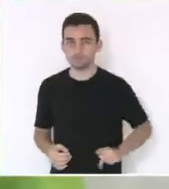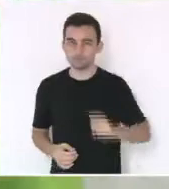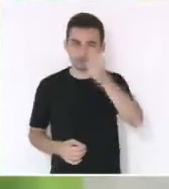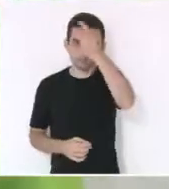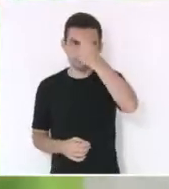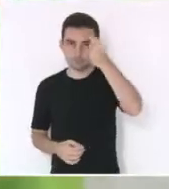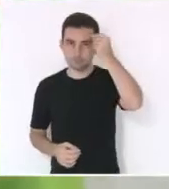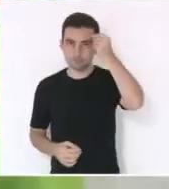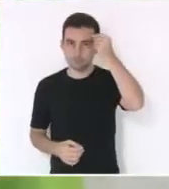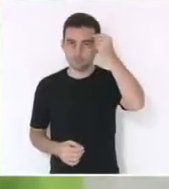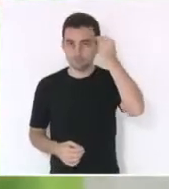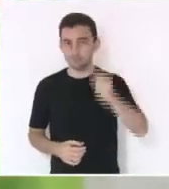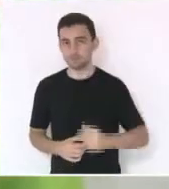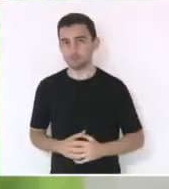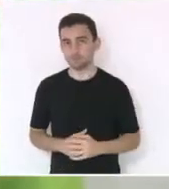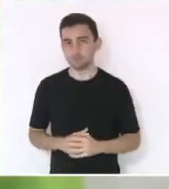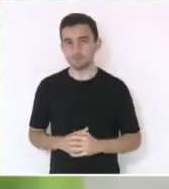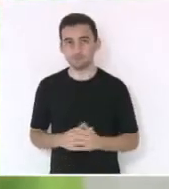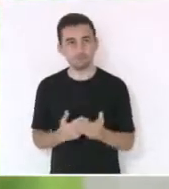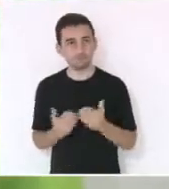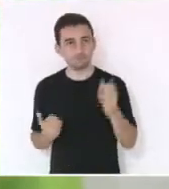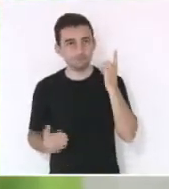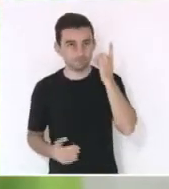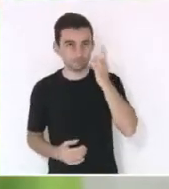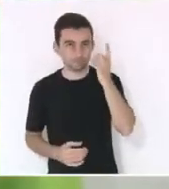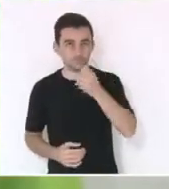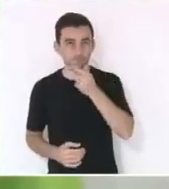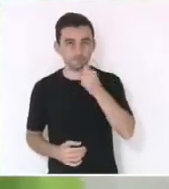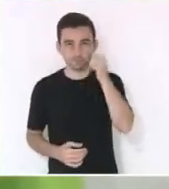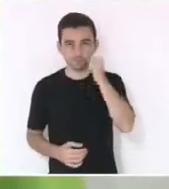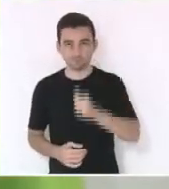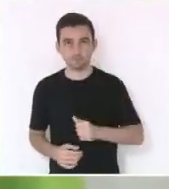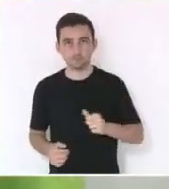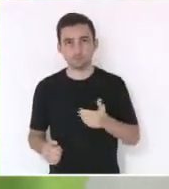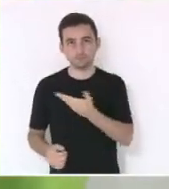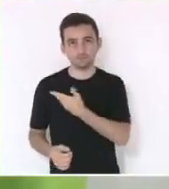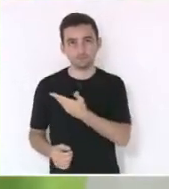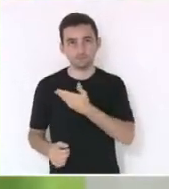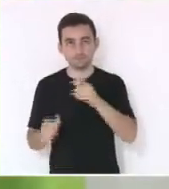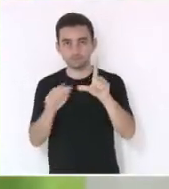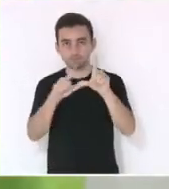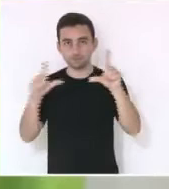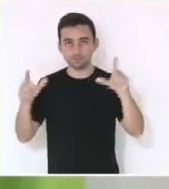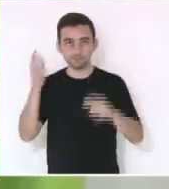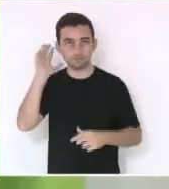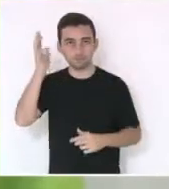Heidscheid, senhores deputados, amigos da TVL, nossa Rádio Leste Digital,